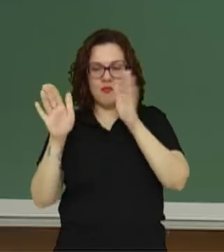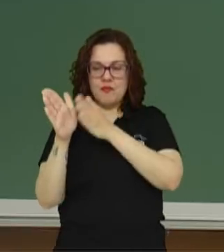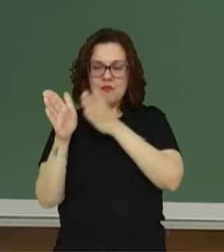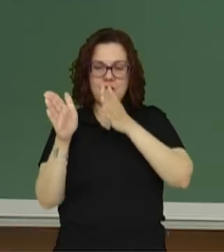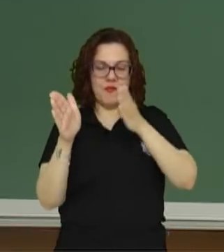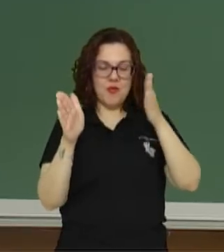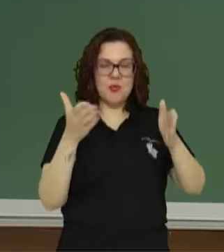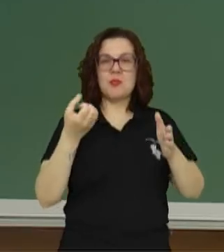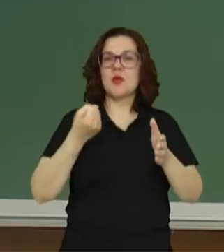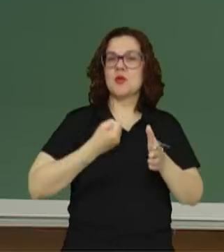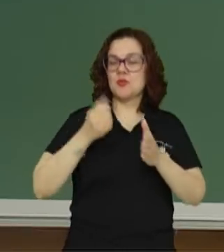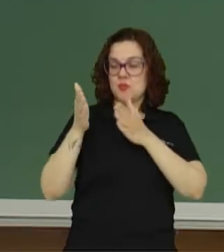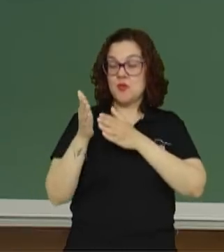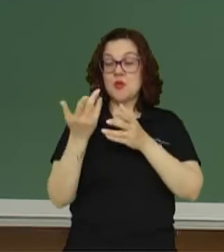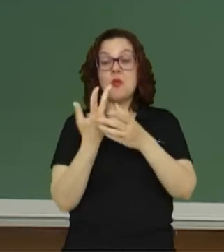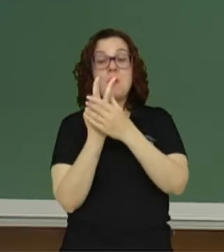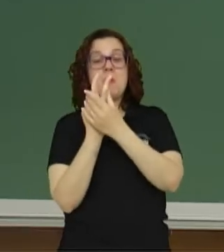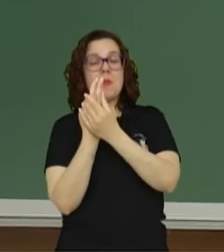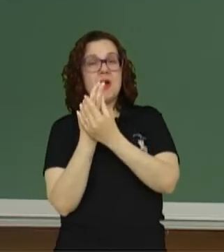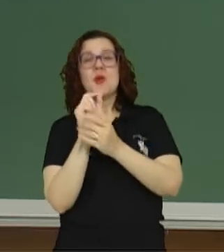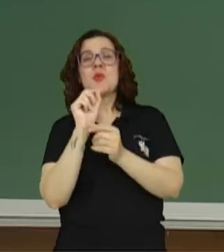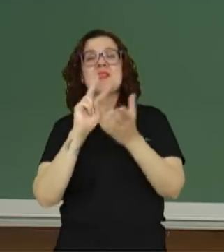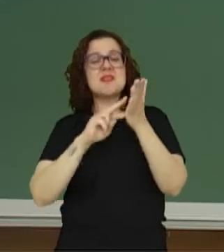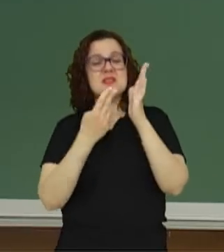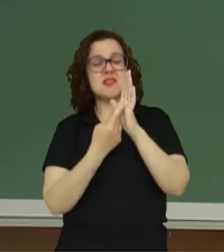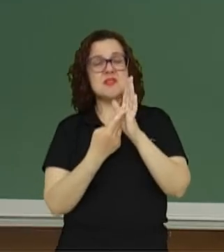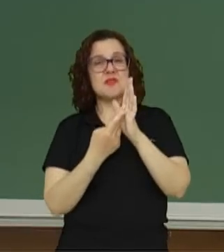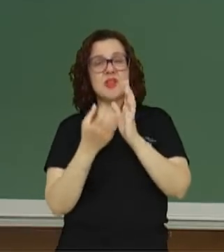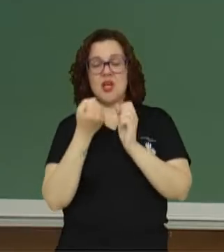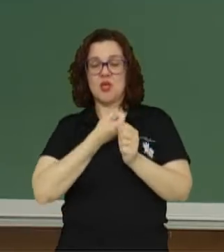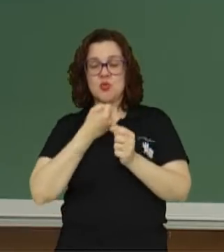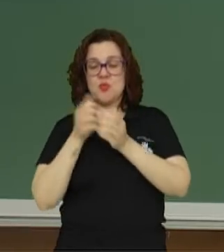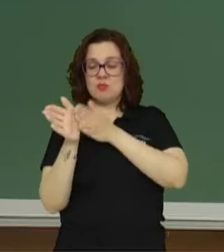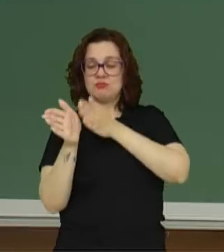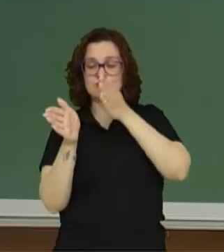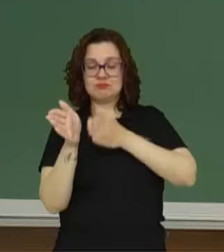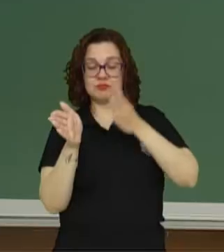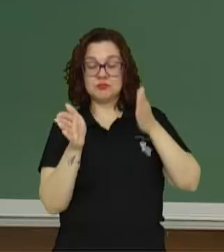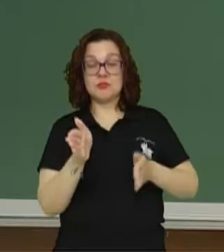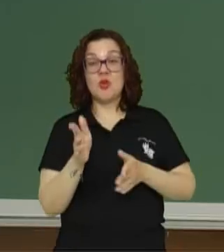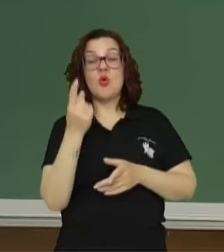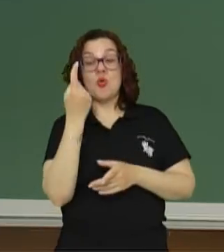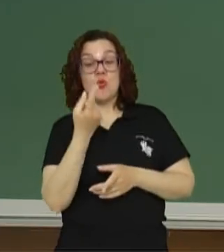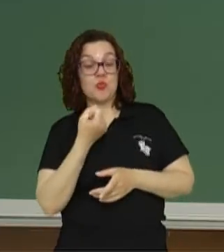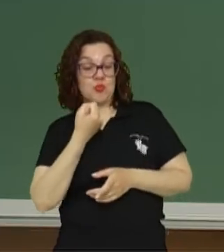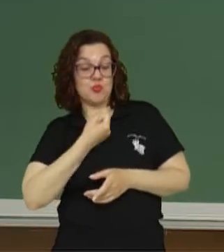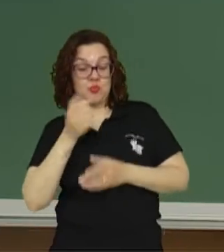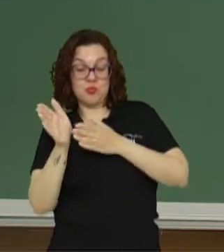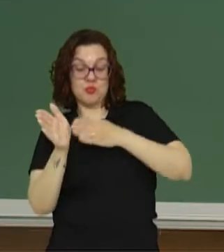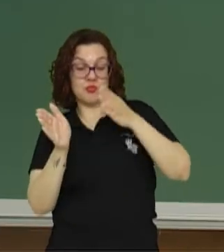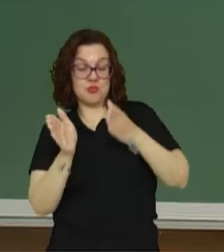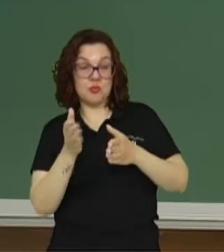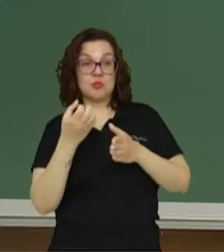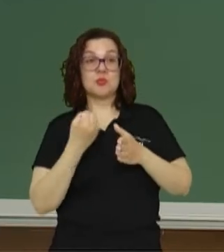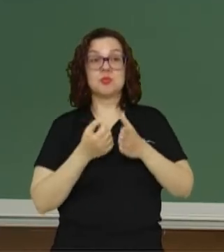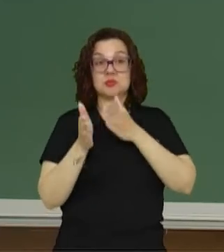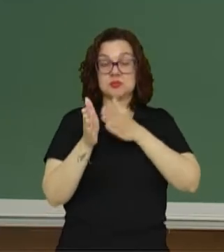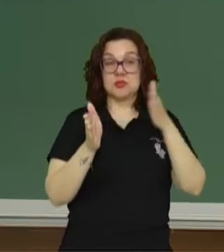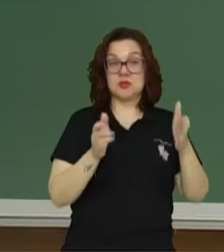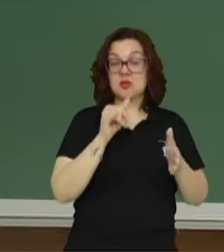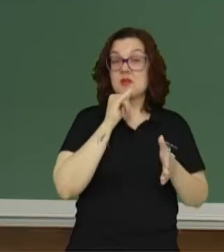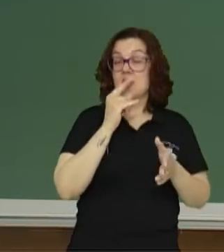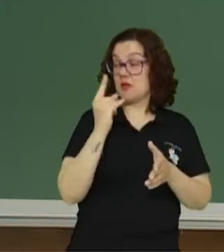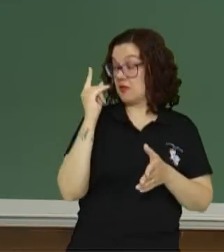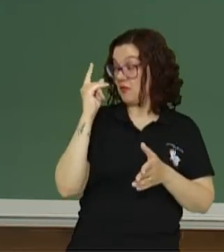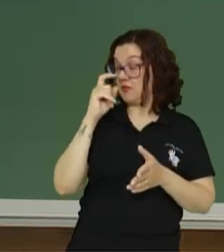pares consecutivos. O que são números consecutivos? Lembram? É um número em seguida do outro.